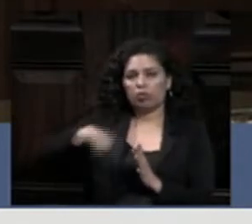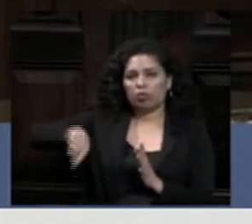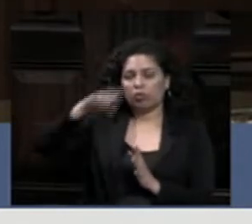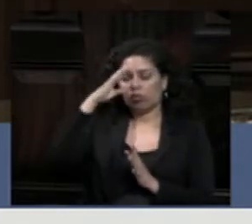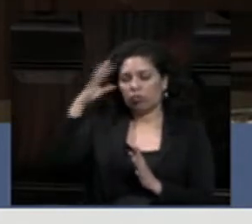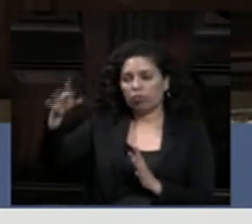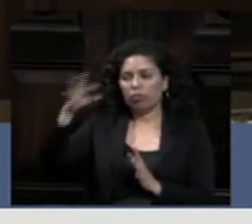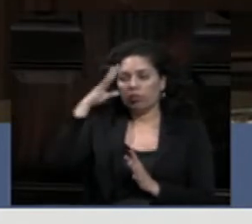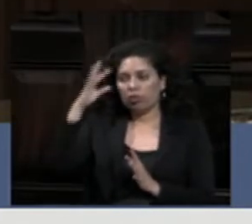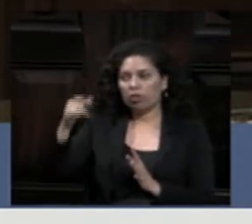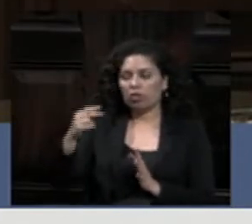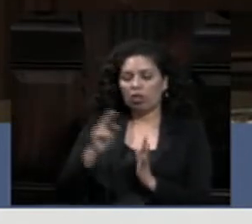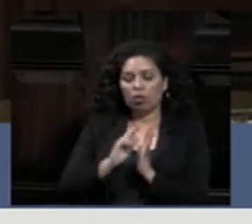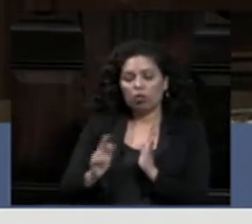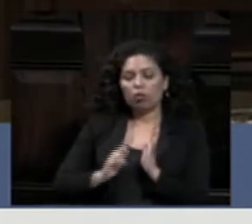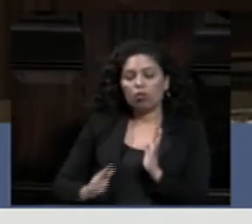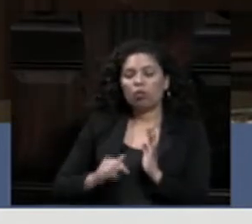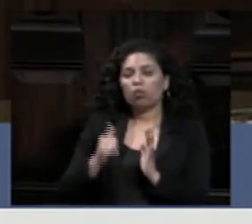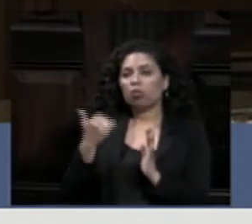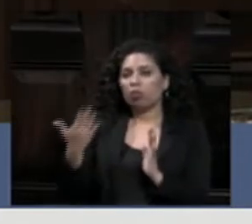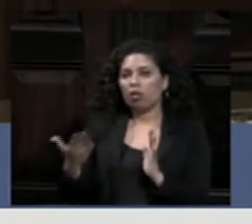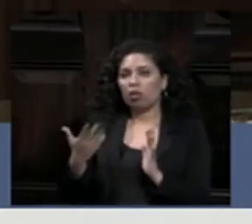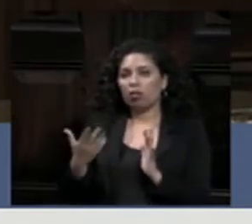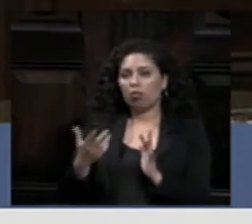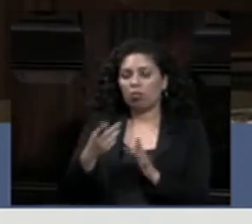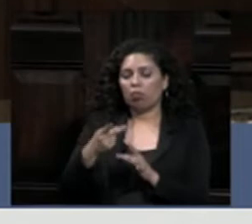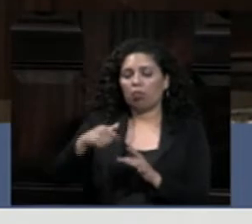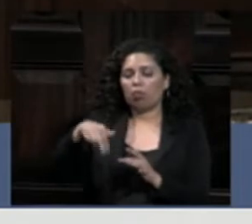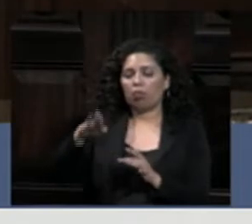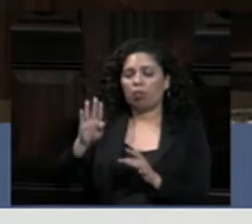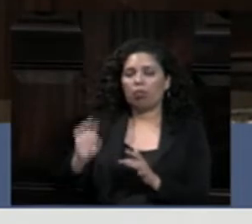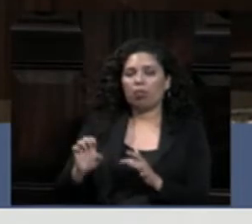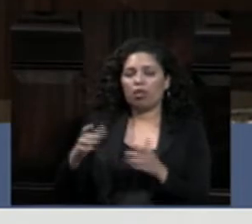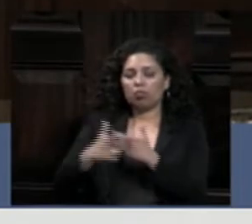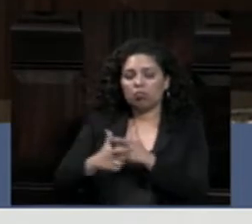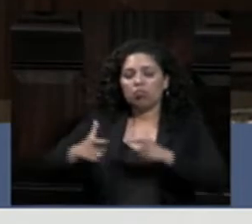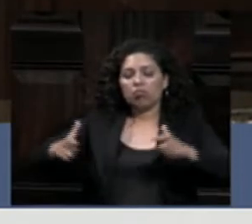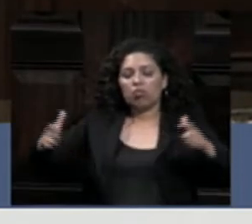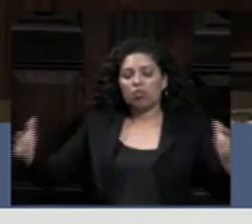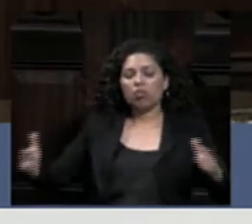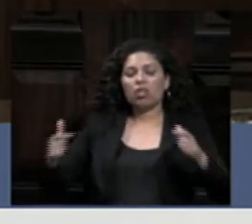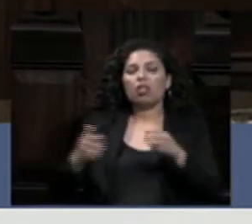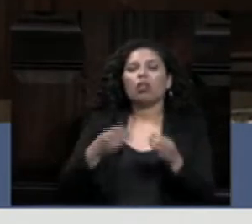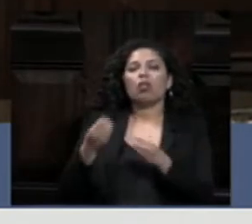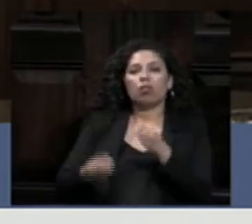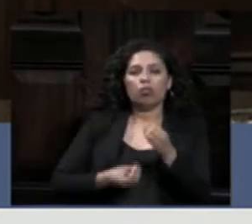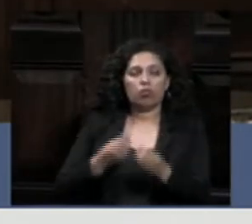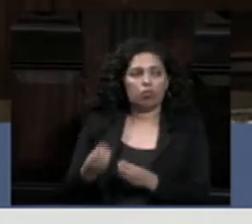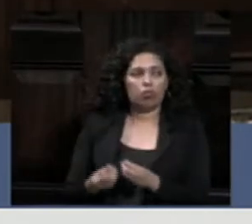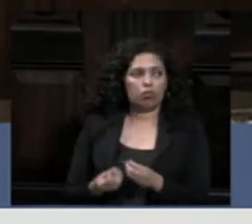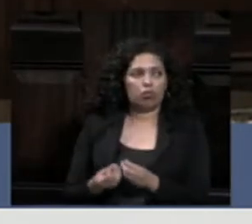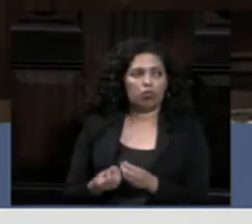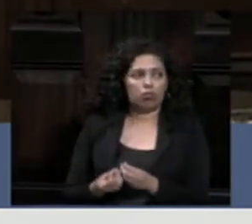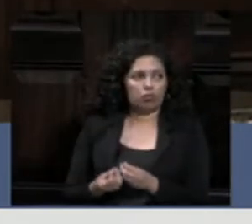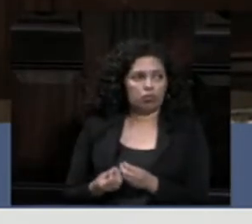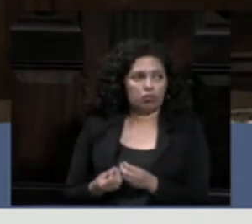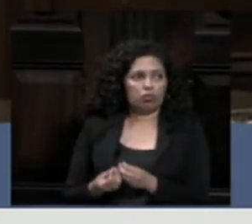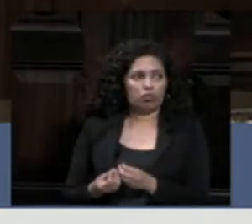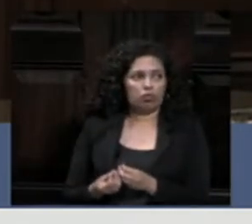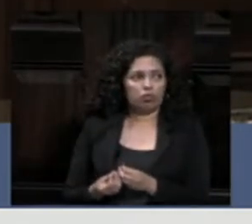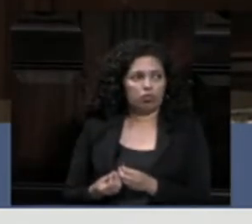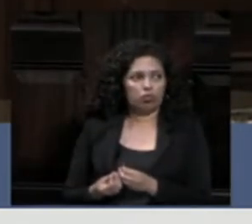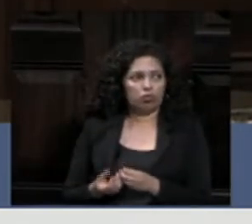todo o movimento para ampliar o parque. A gente teria que até mudar o caput da nossa lei. A gente teria que ampliar um parque que